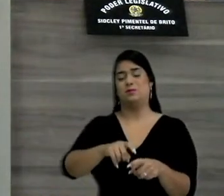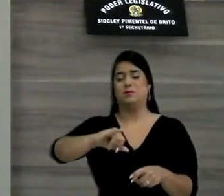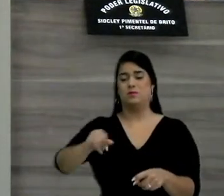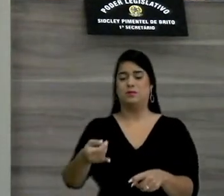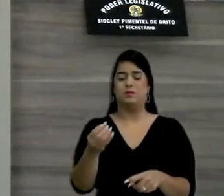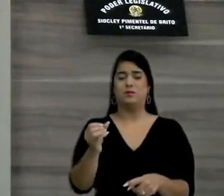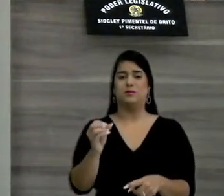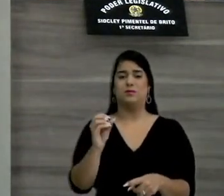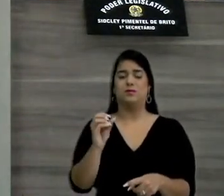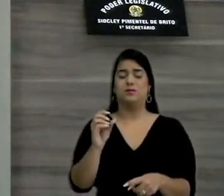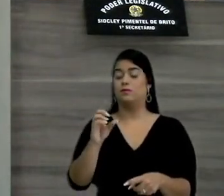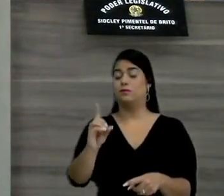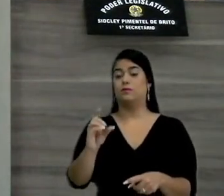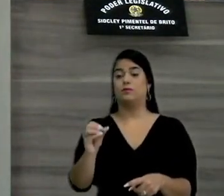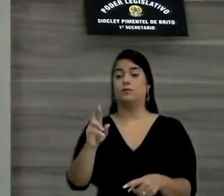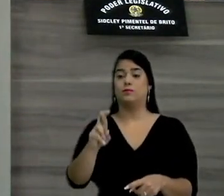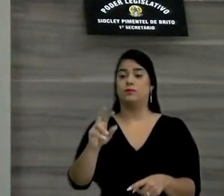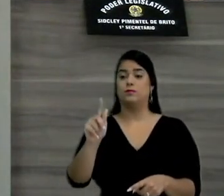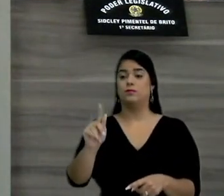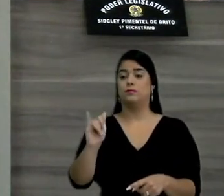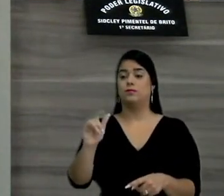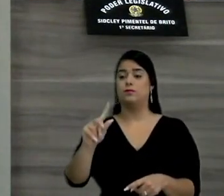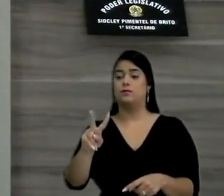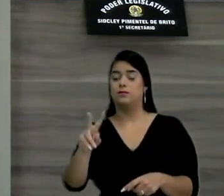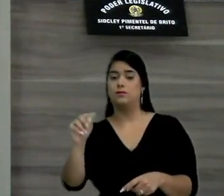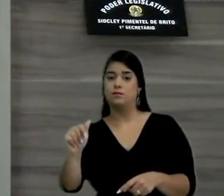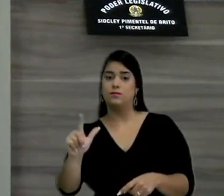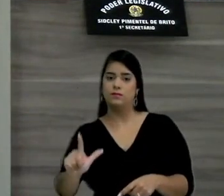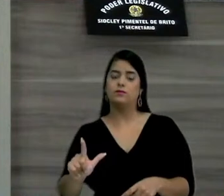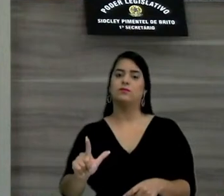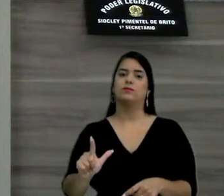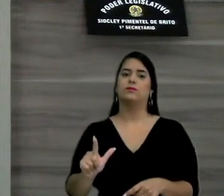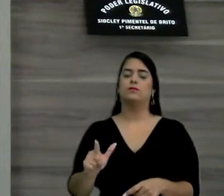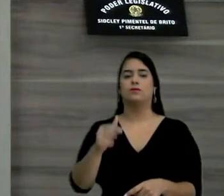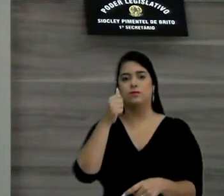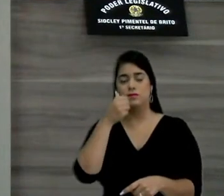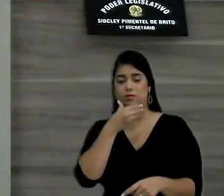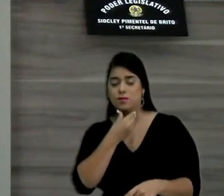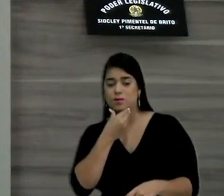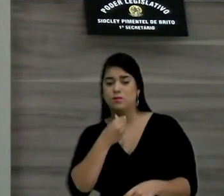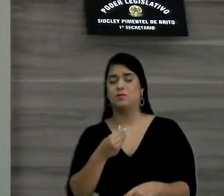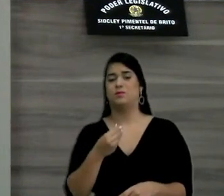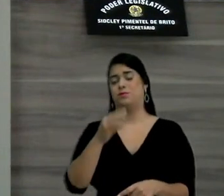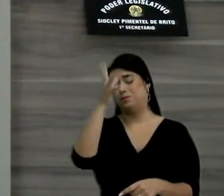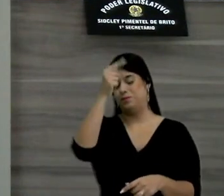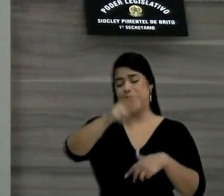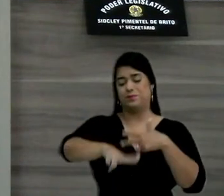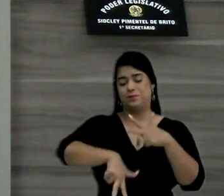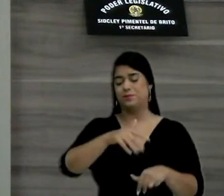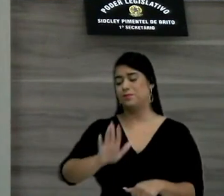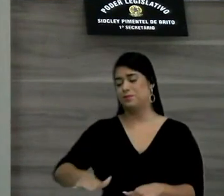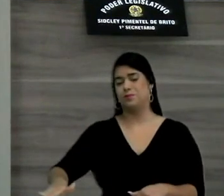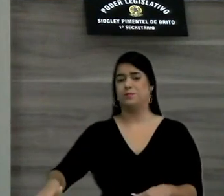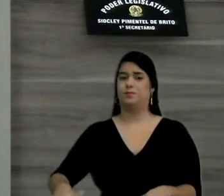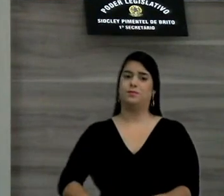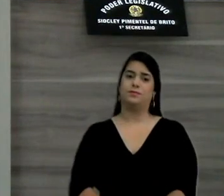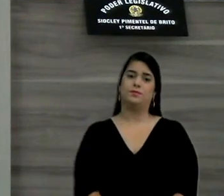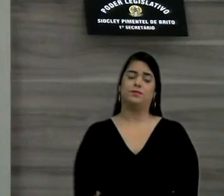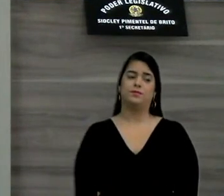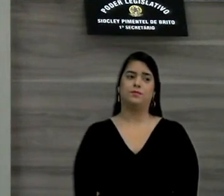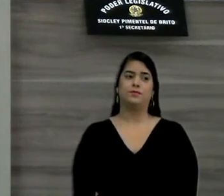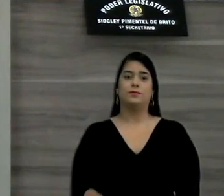necessários para que homec seja disponibilizado para esta jovem soment para este jovem sentense